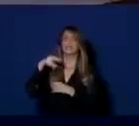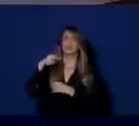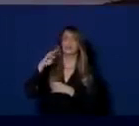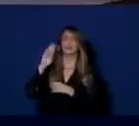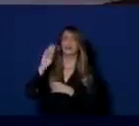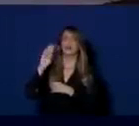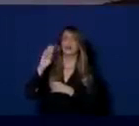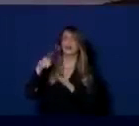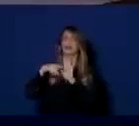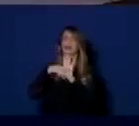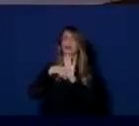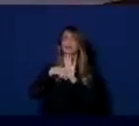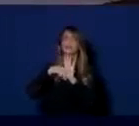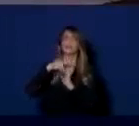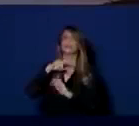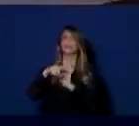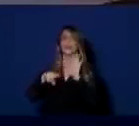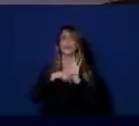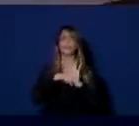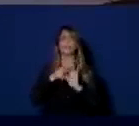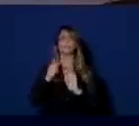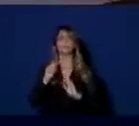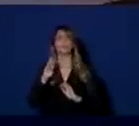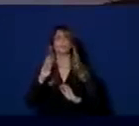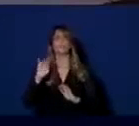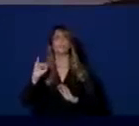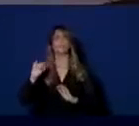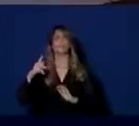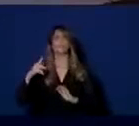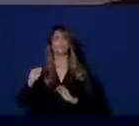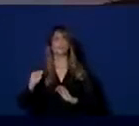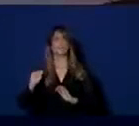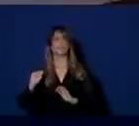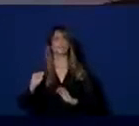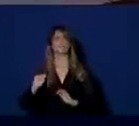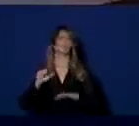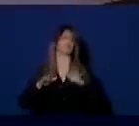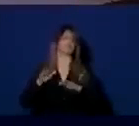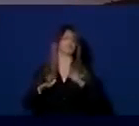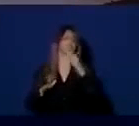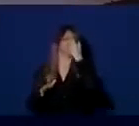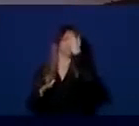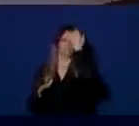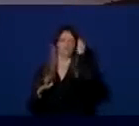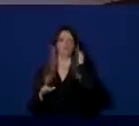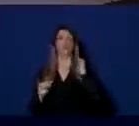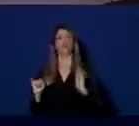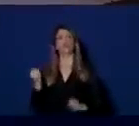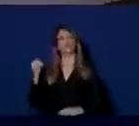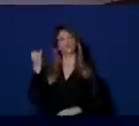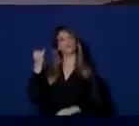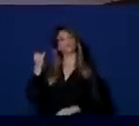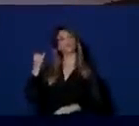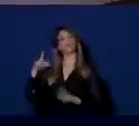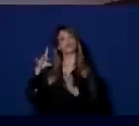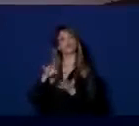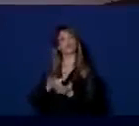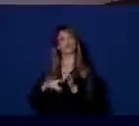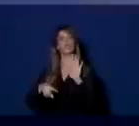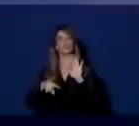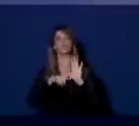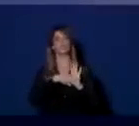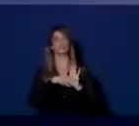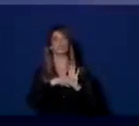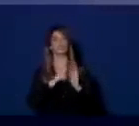é negativa hoje, menos 50 bips, mais ou menos. Ou seja, o juro real negativo de